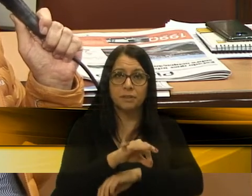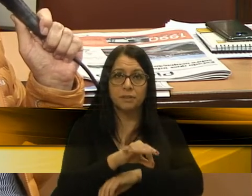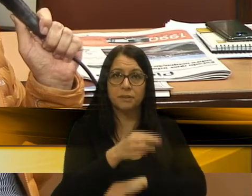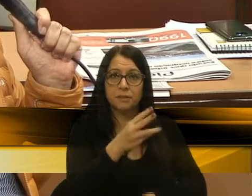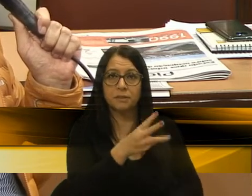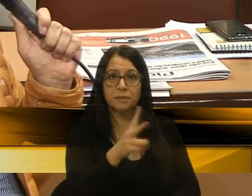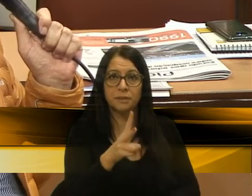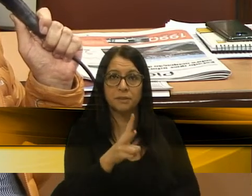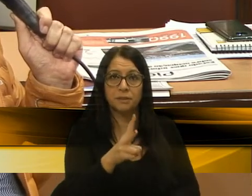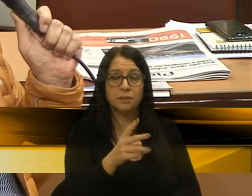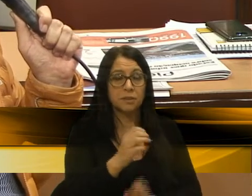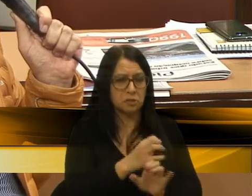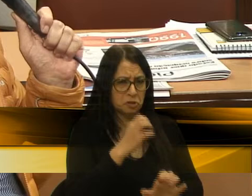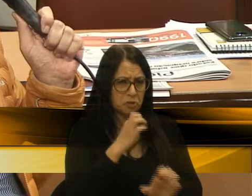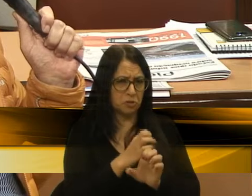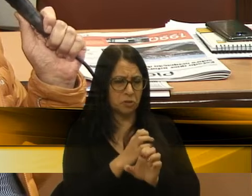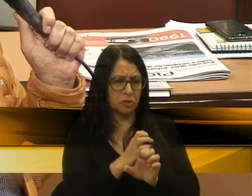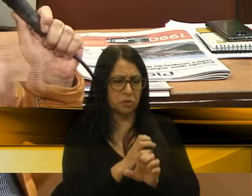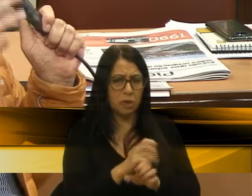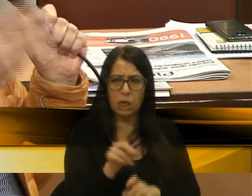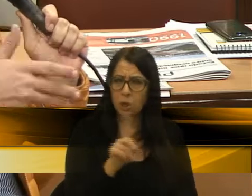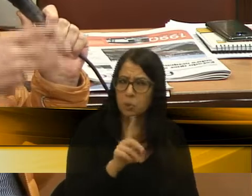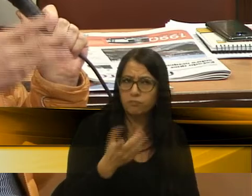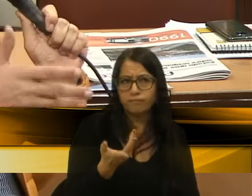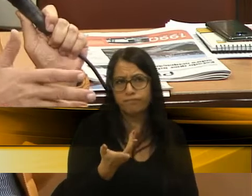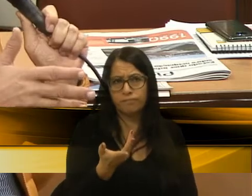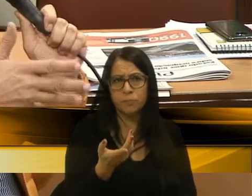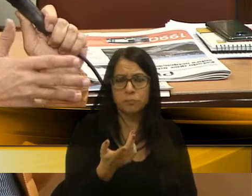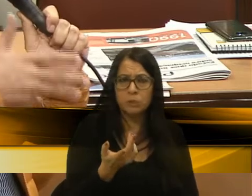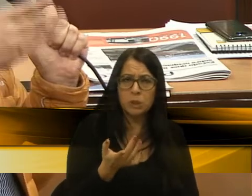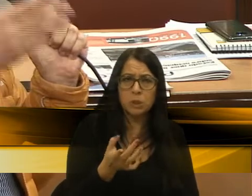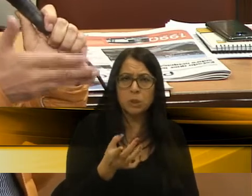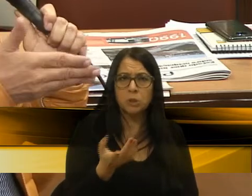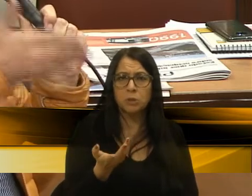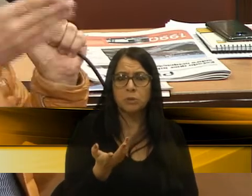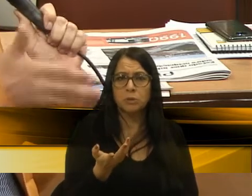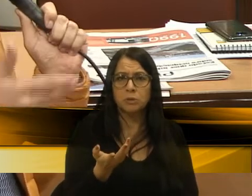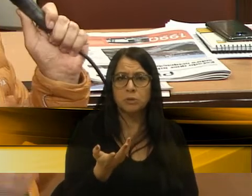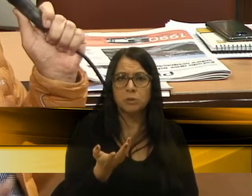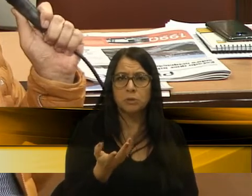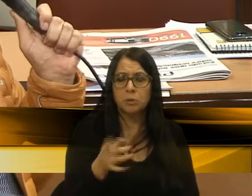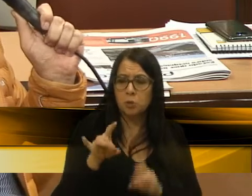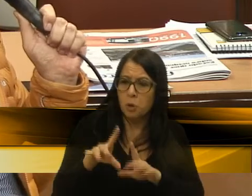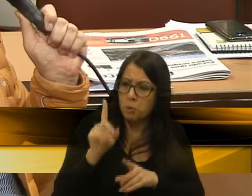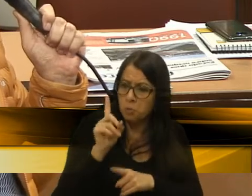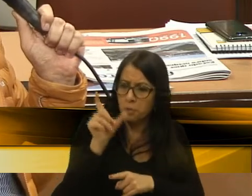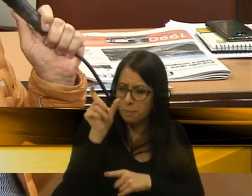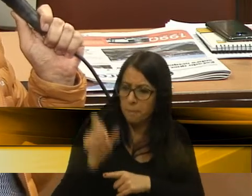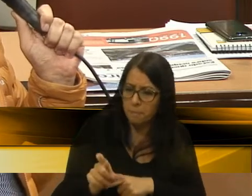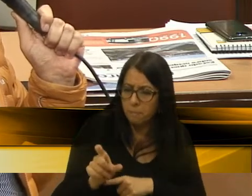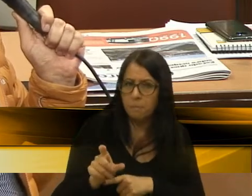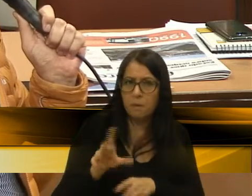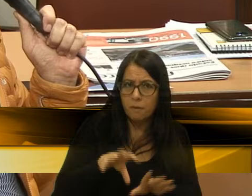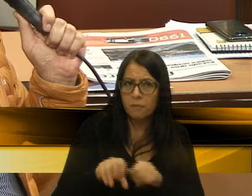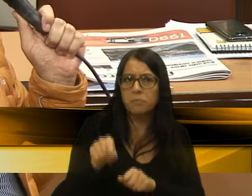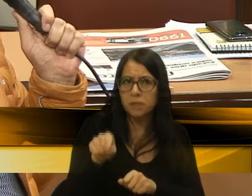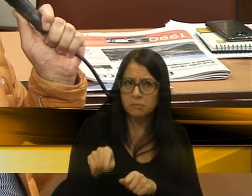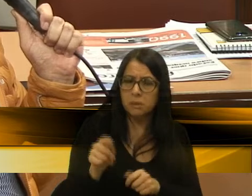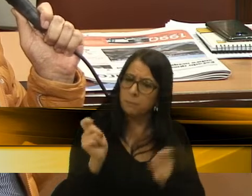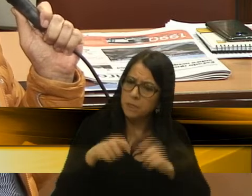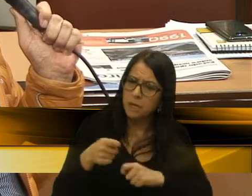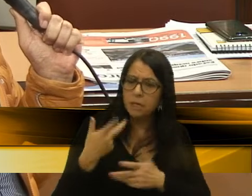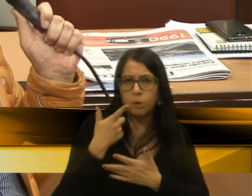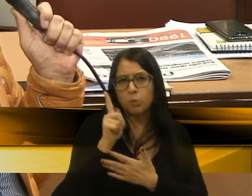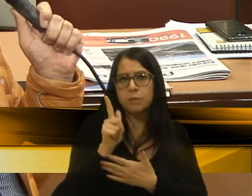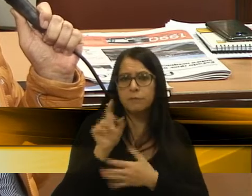poucos engenheiros. Será que não sobra no sentido de ter alguém lá que consiga assim